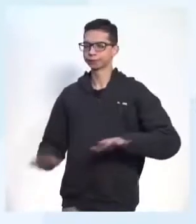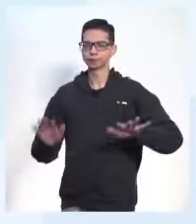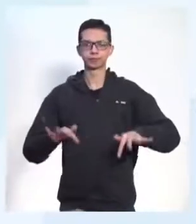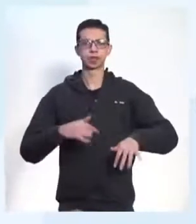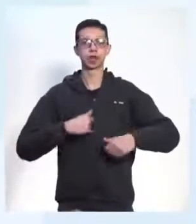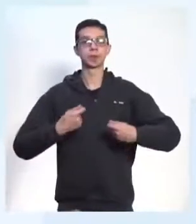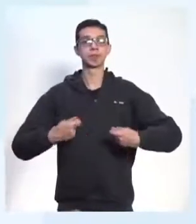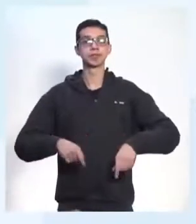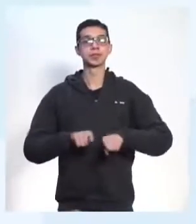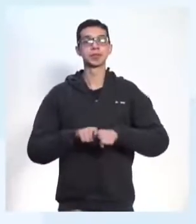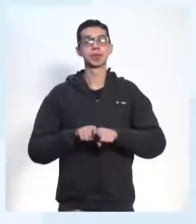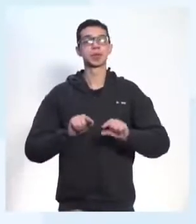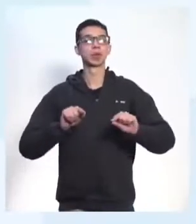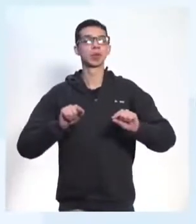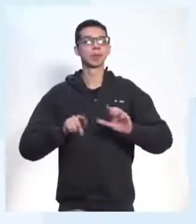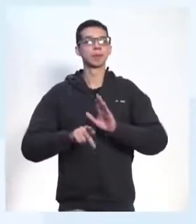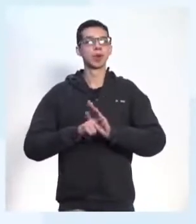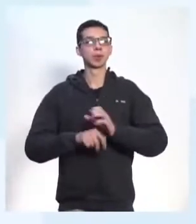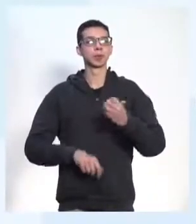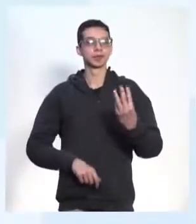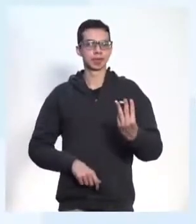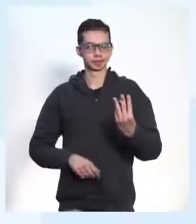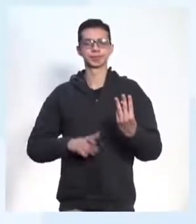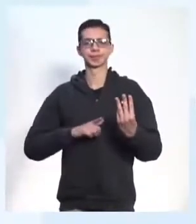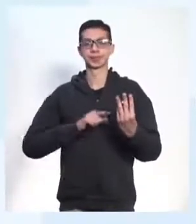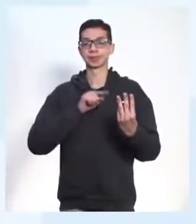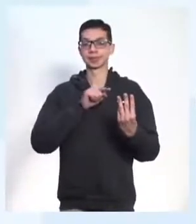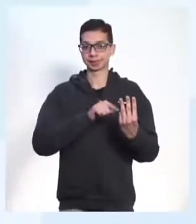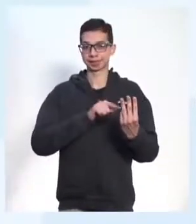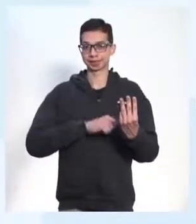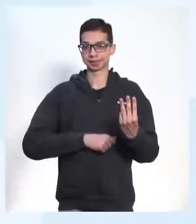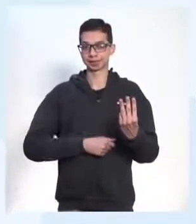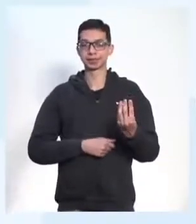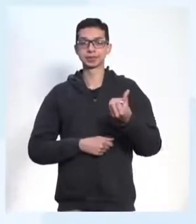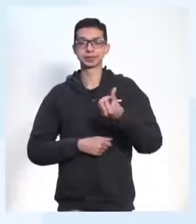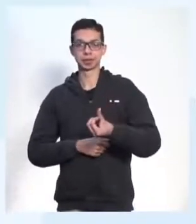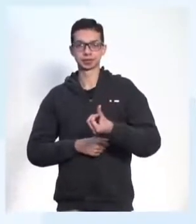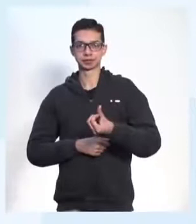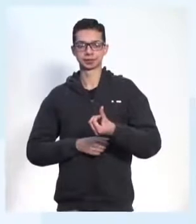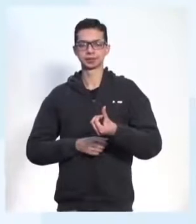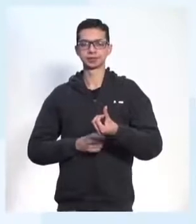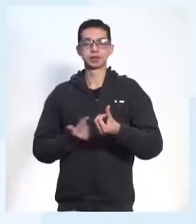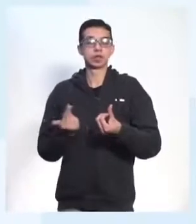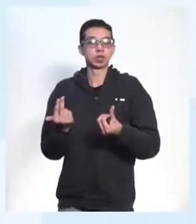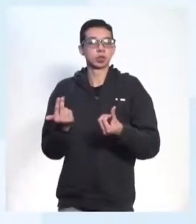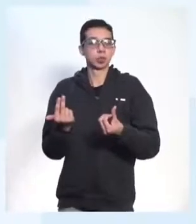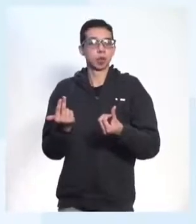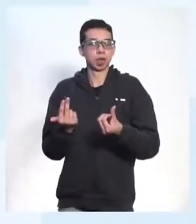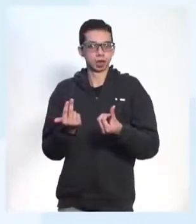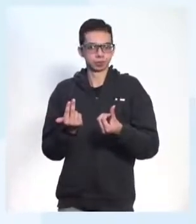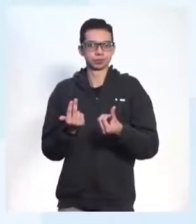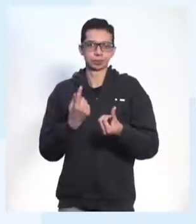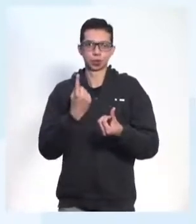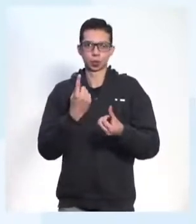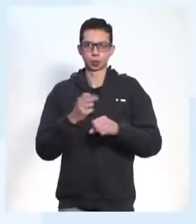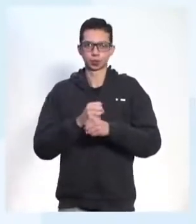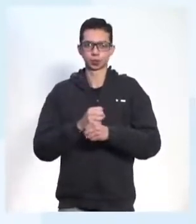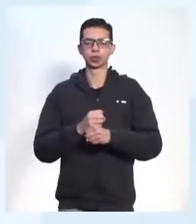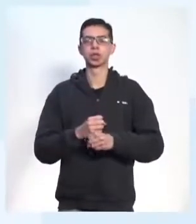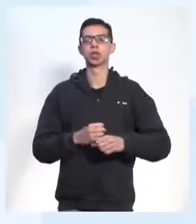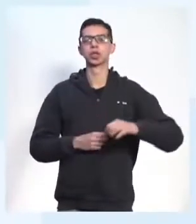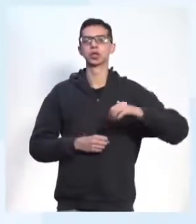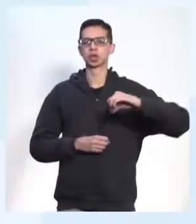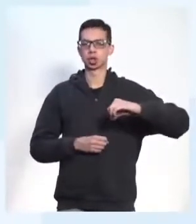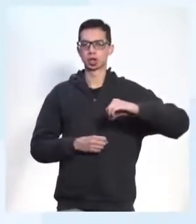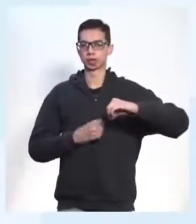múltiplos de 3. Então, eu tenho 3, 6. Ó, 6 é incomum, 1 ponto. Então, 6, 9. Aí eu venho para